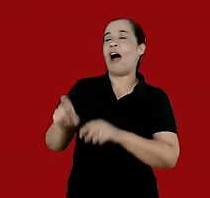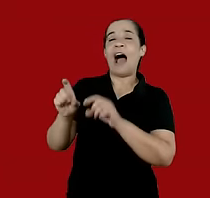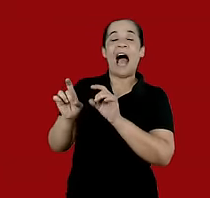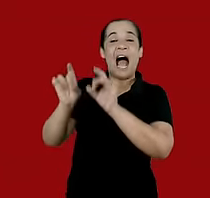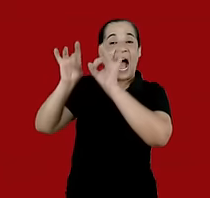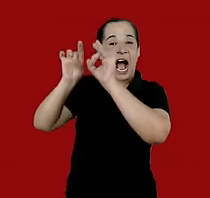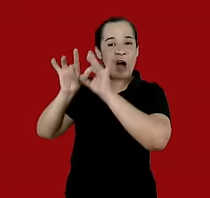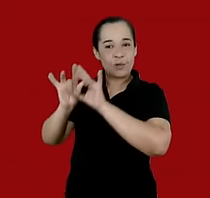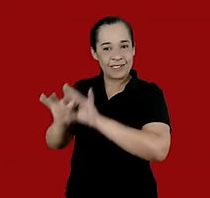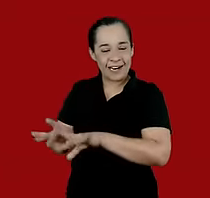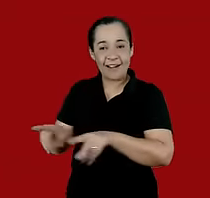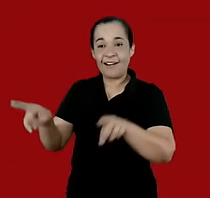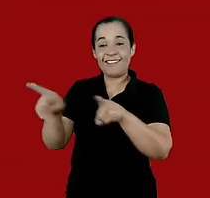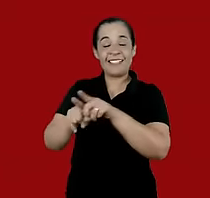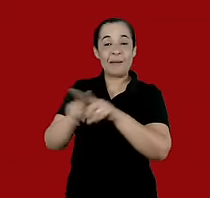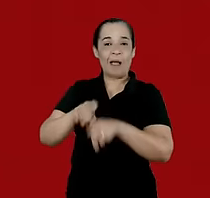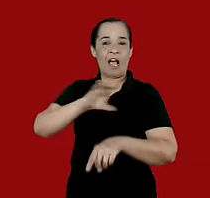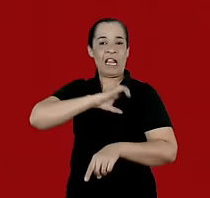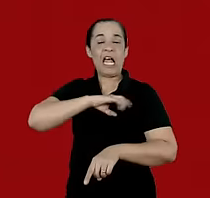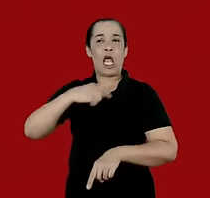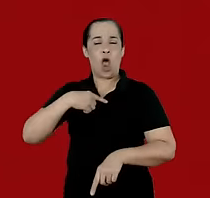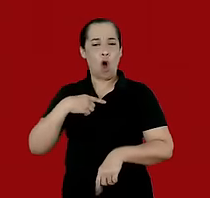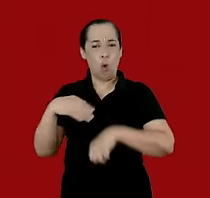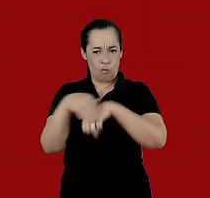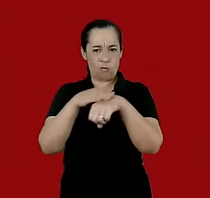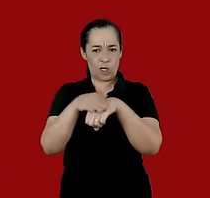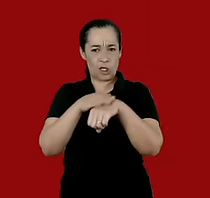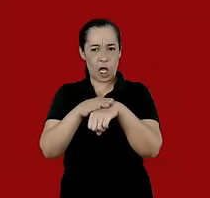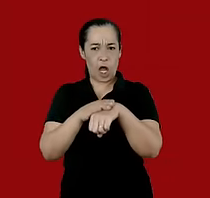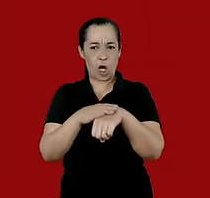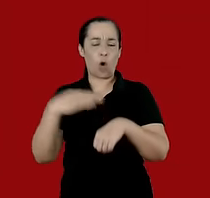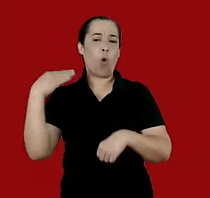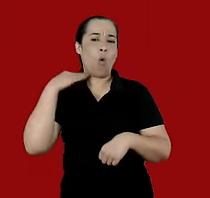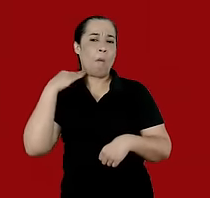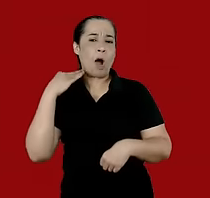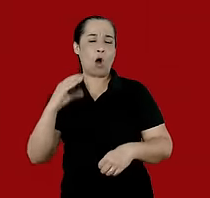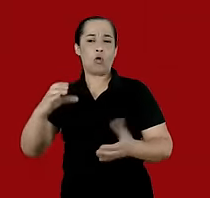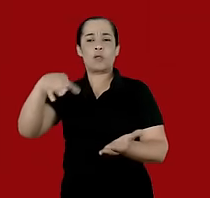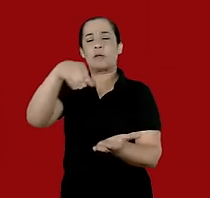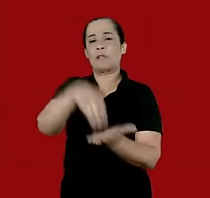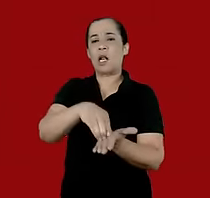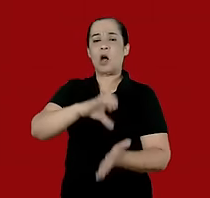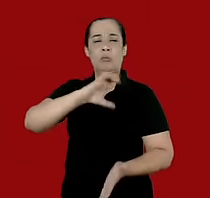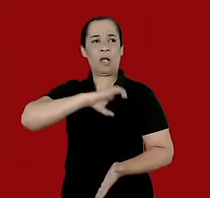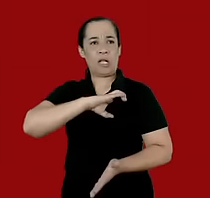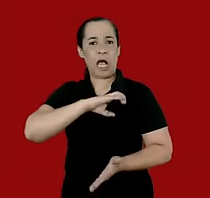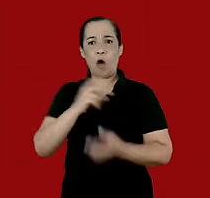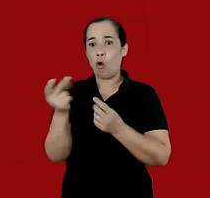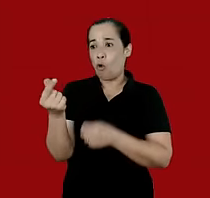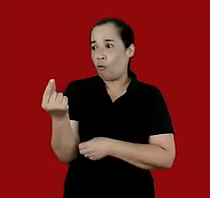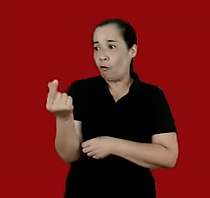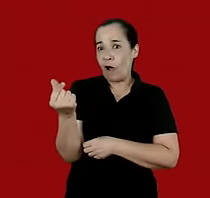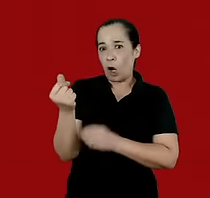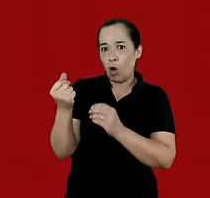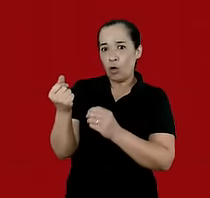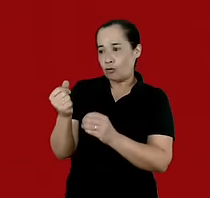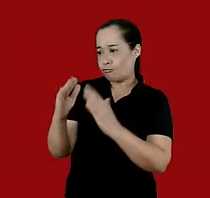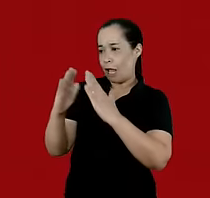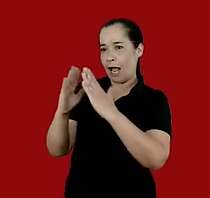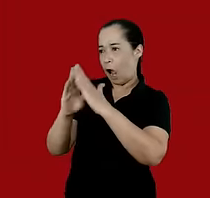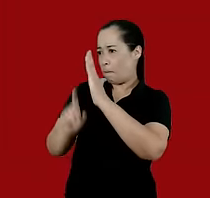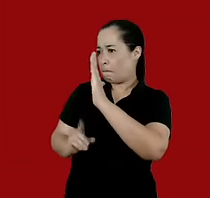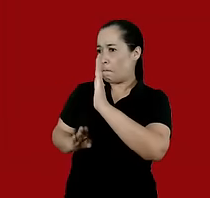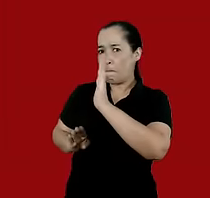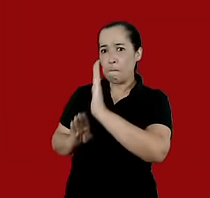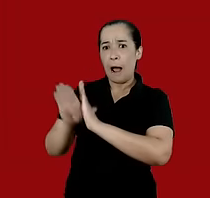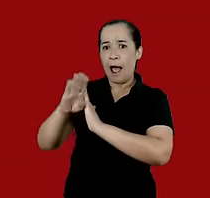essa conversa com o presidente do Banco Central do Canadá ele tava surpreso que o preço de imóveis tinha voltado a subir bastante rápido bom então a gente contou uma história